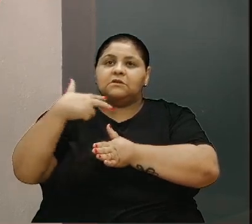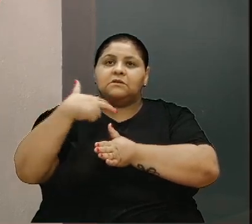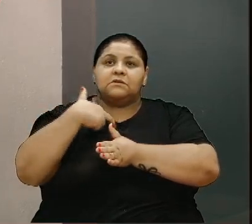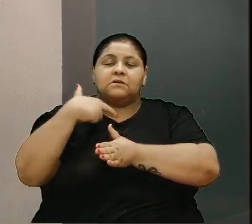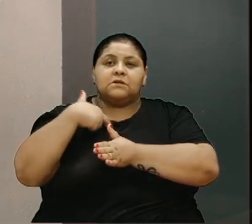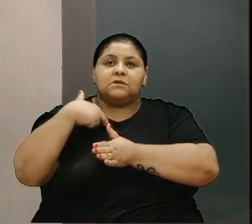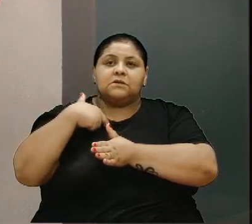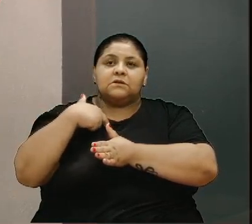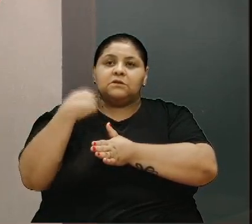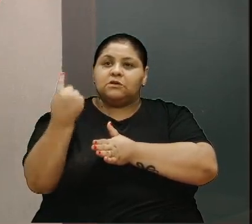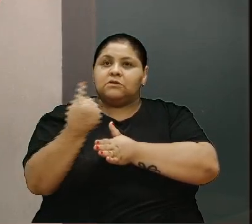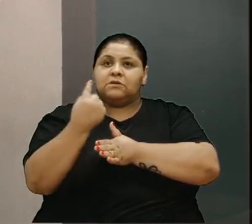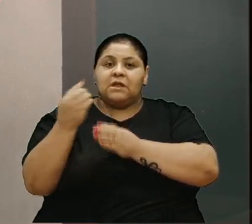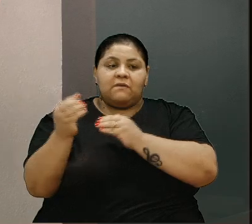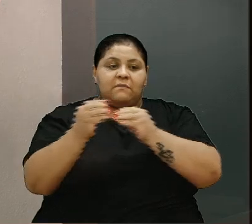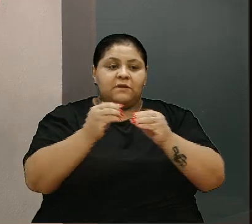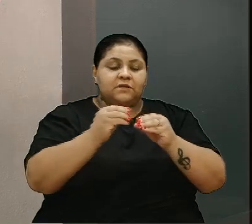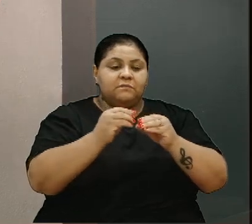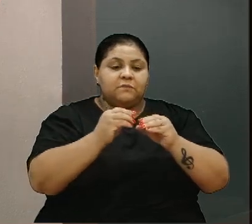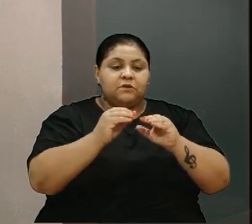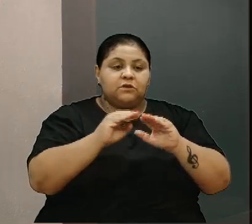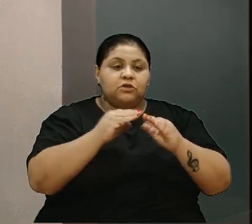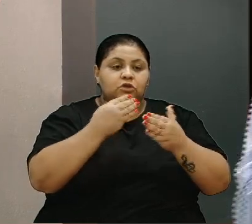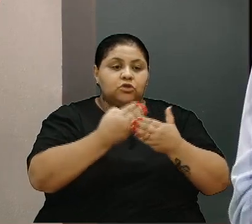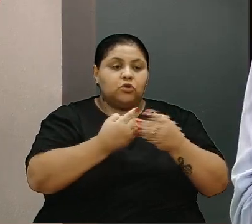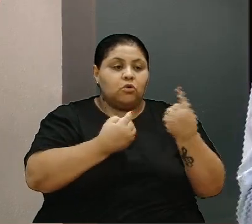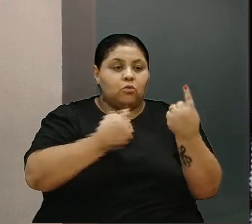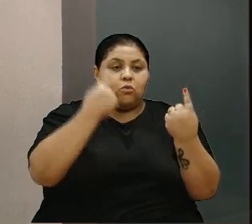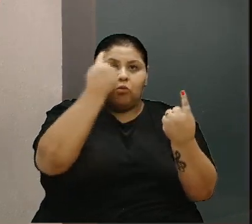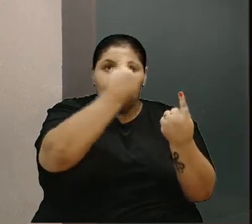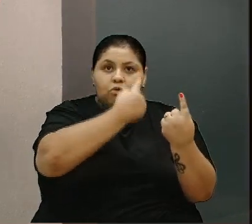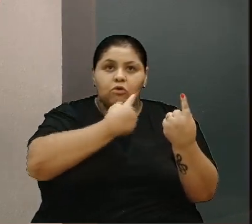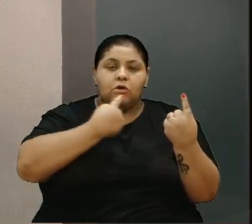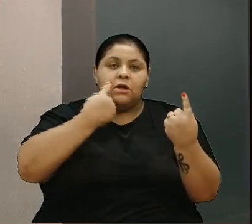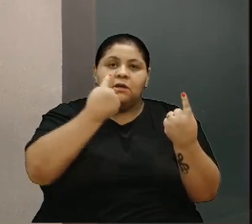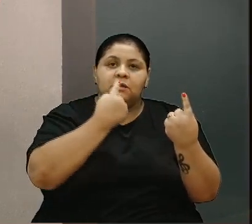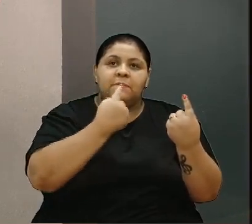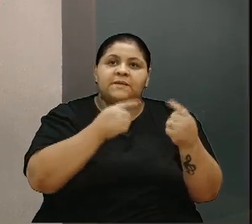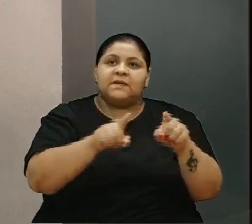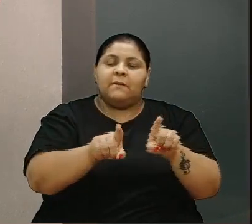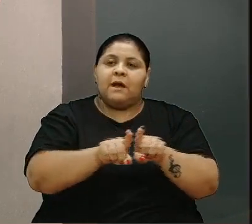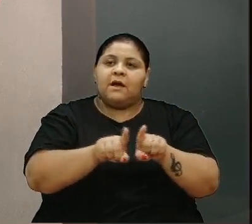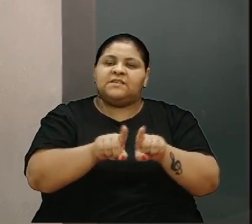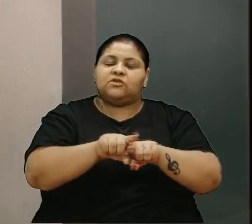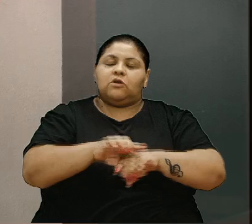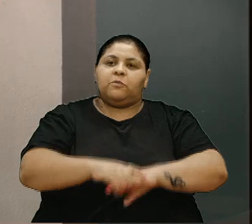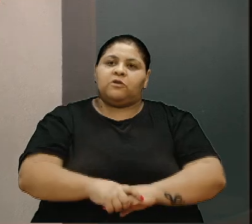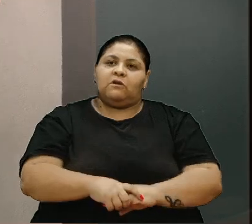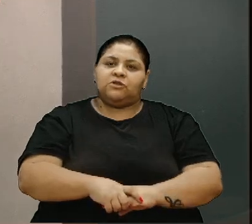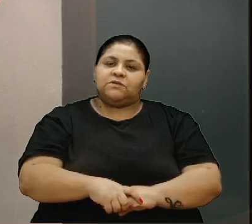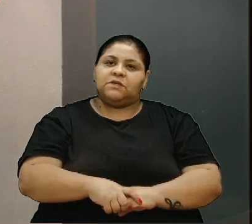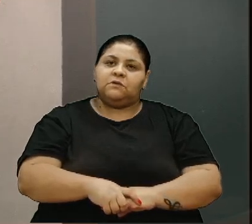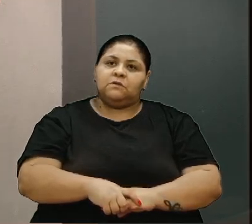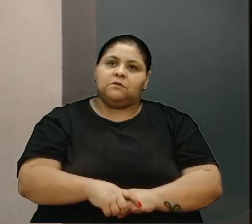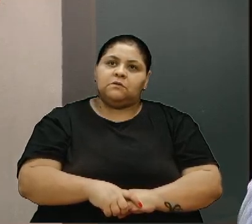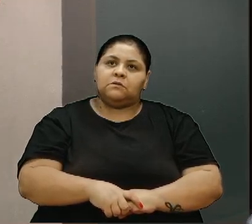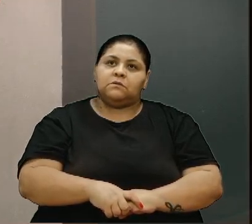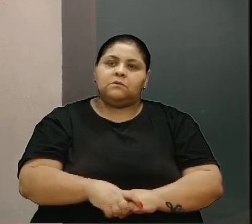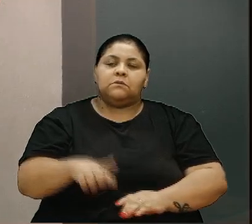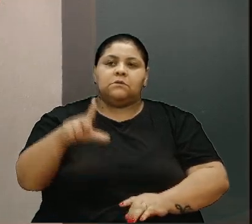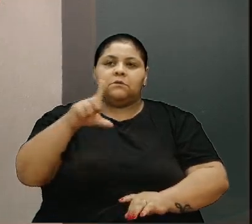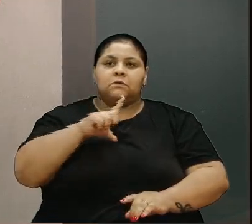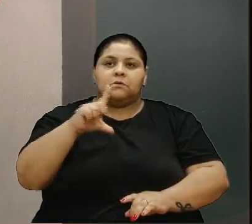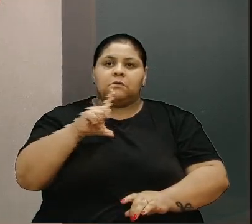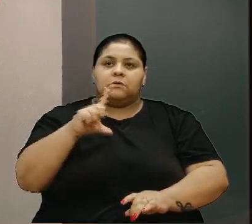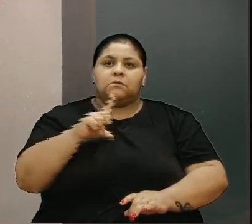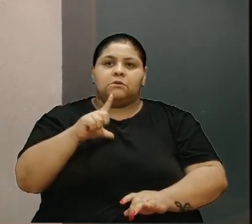para a escola um turno. E no outro turno, o que essa criança faz? Para o pai ou para a mãe que trabalha na informalidade,